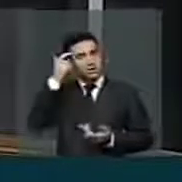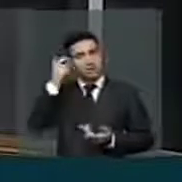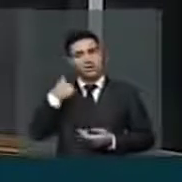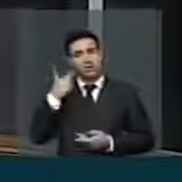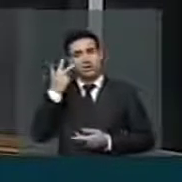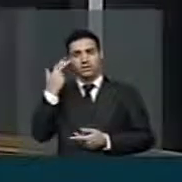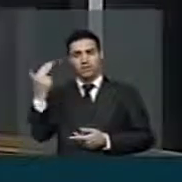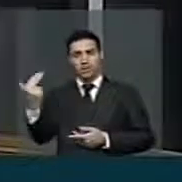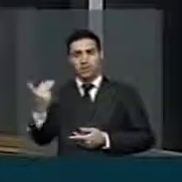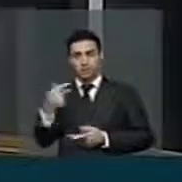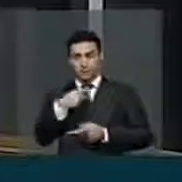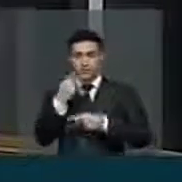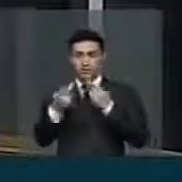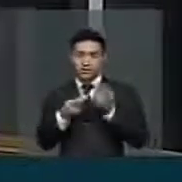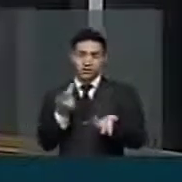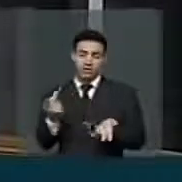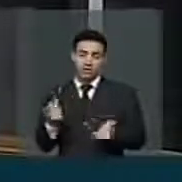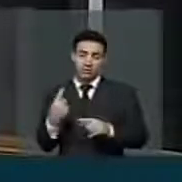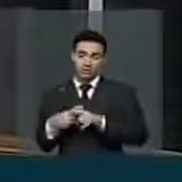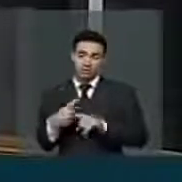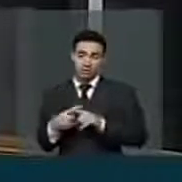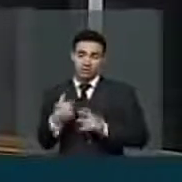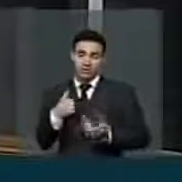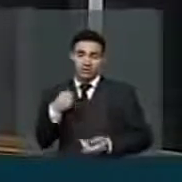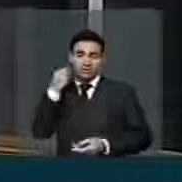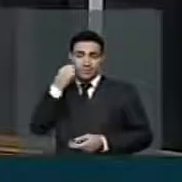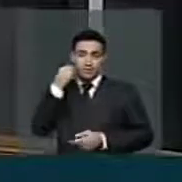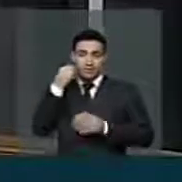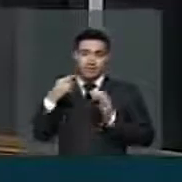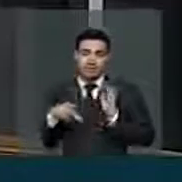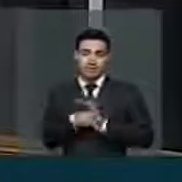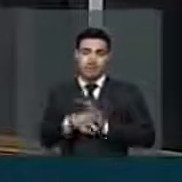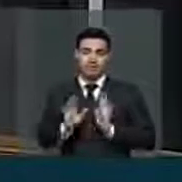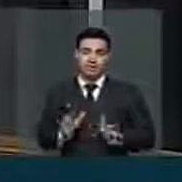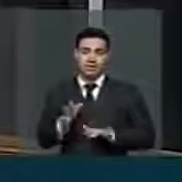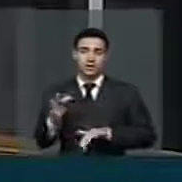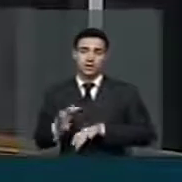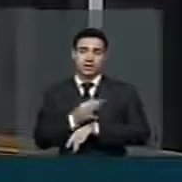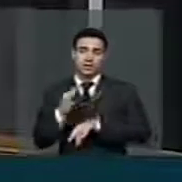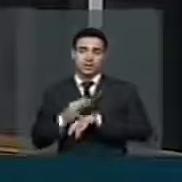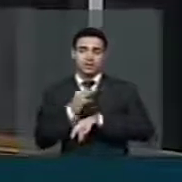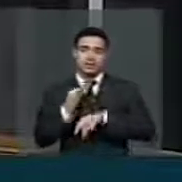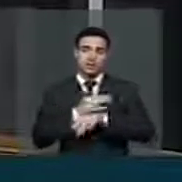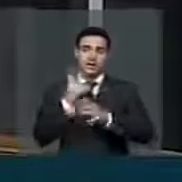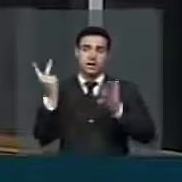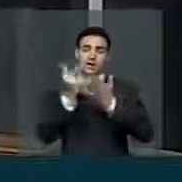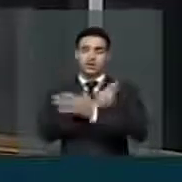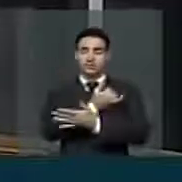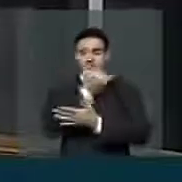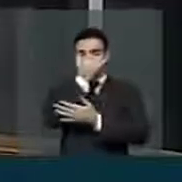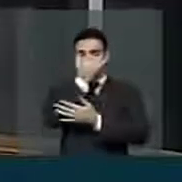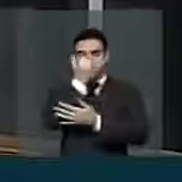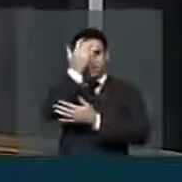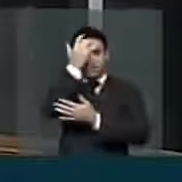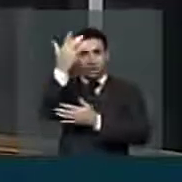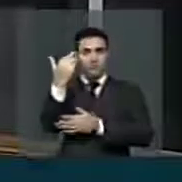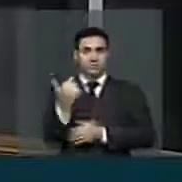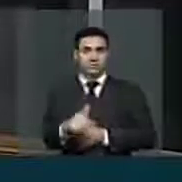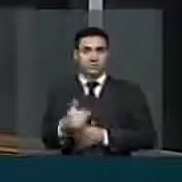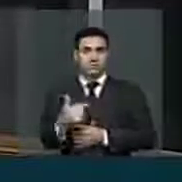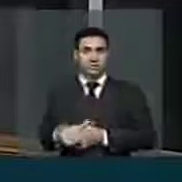devida propriedade, pois tive de superar essa terrível tragédia. Nada é fácil,